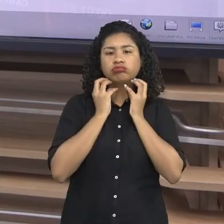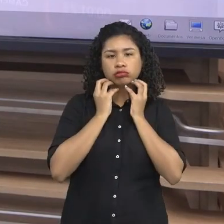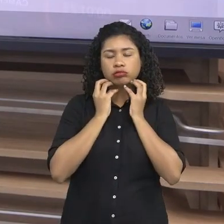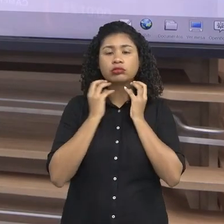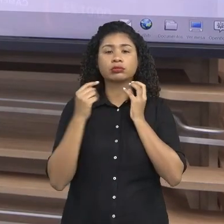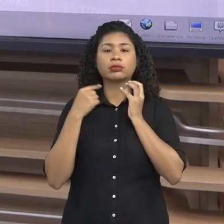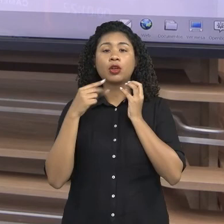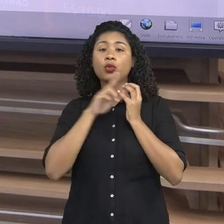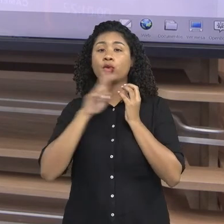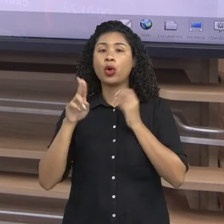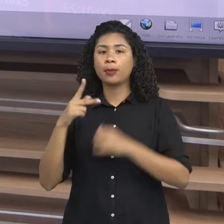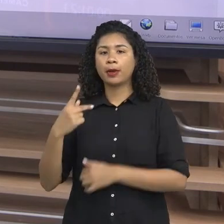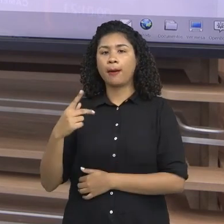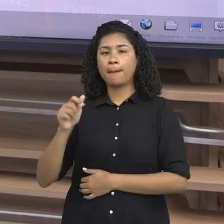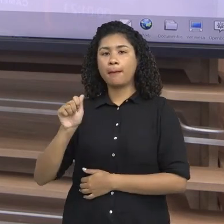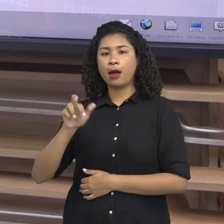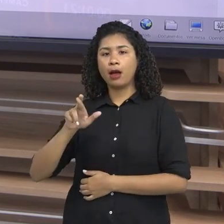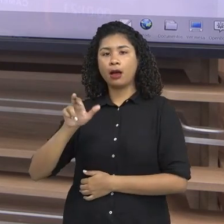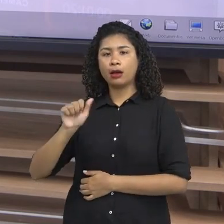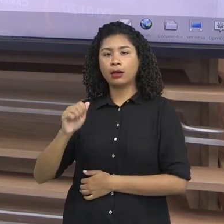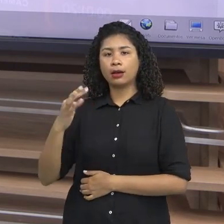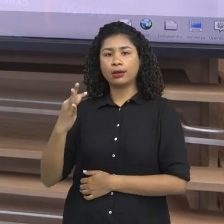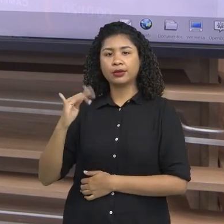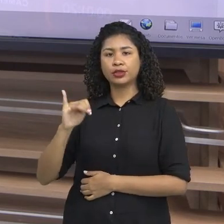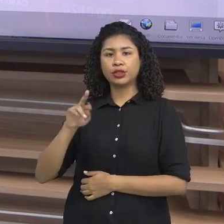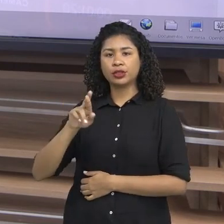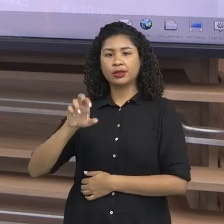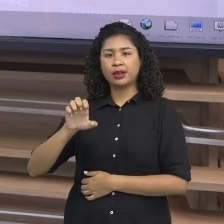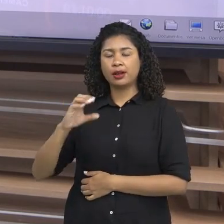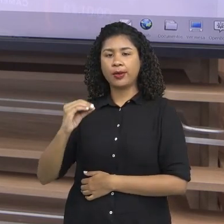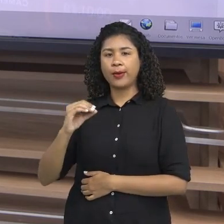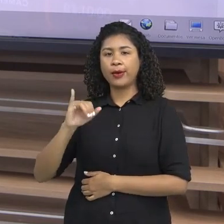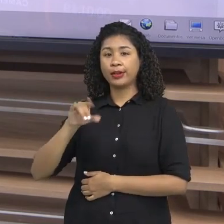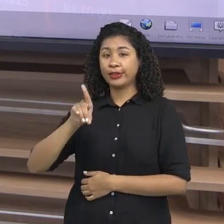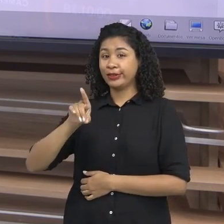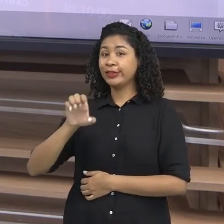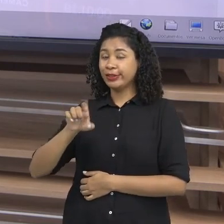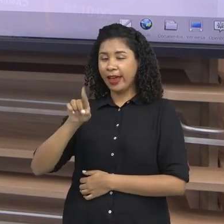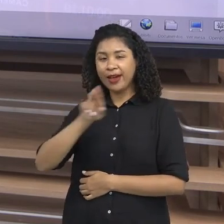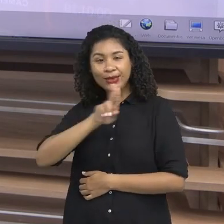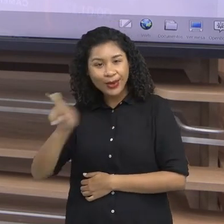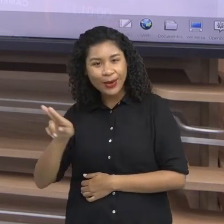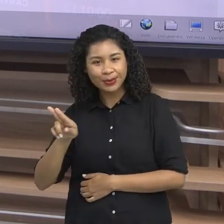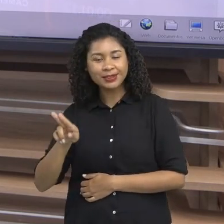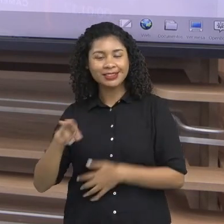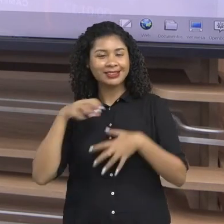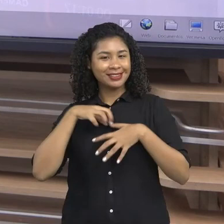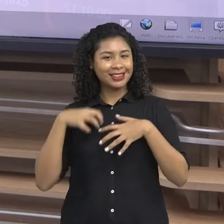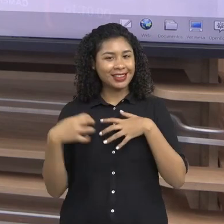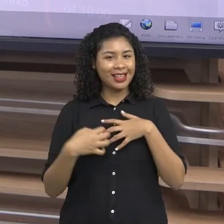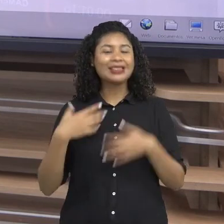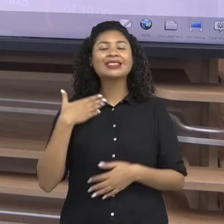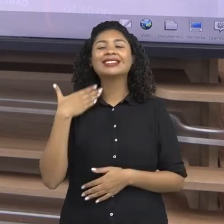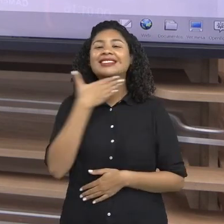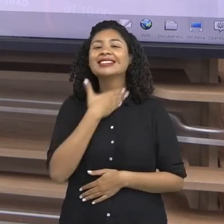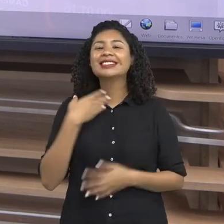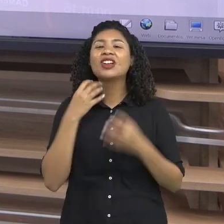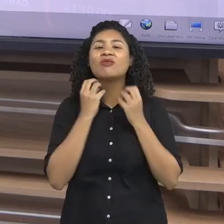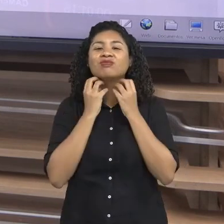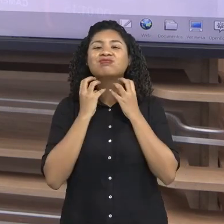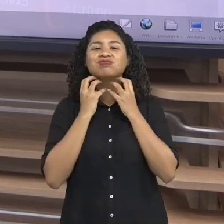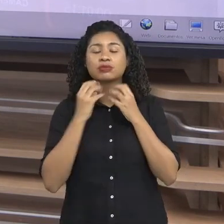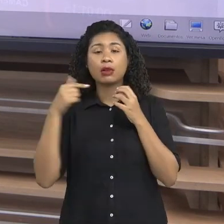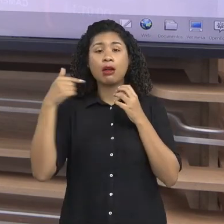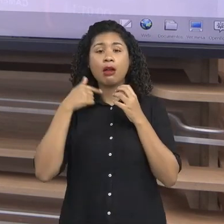são chamadas de paratireoides. E aí essa glândula, ela tem justamente essa função de produzir